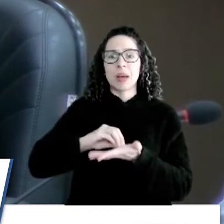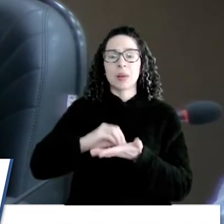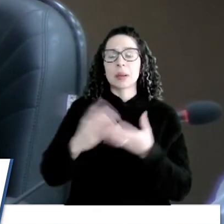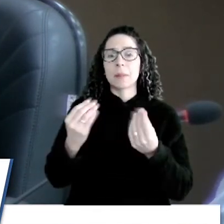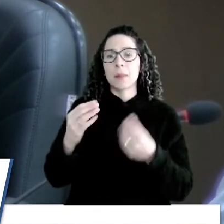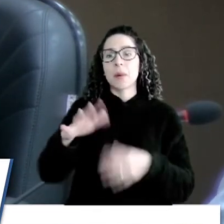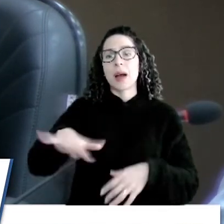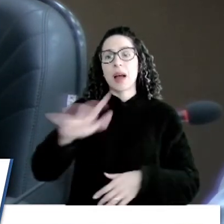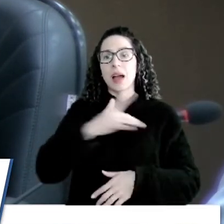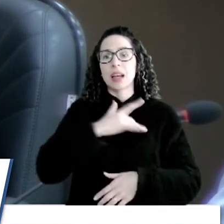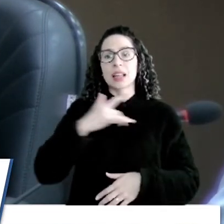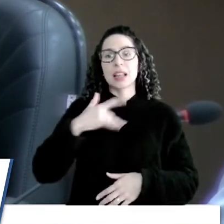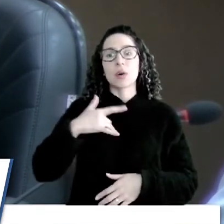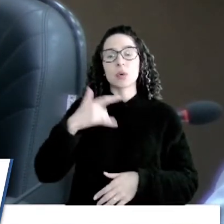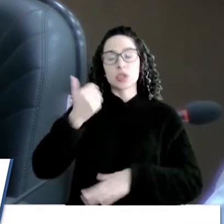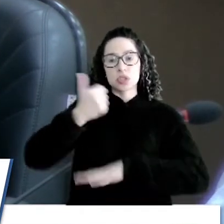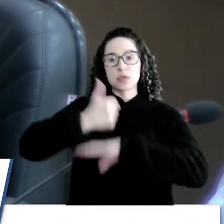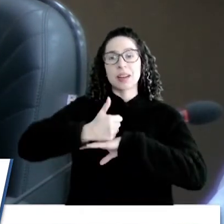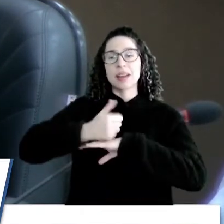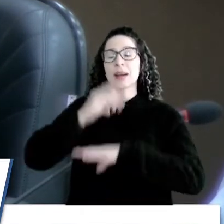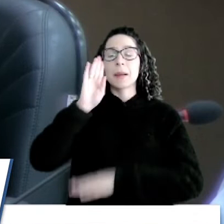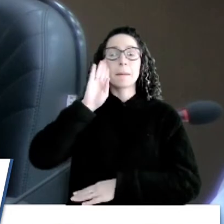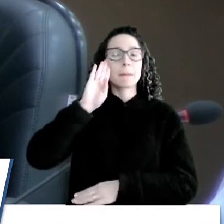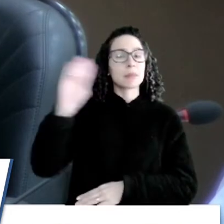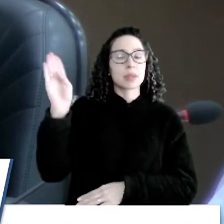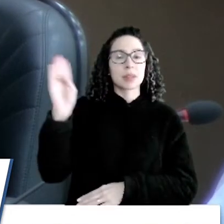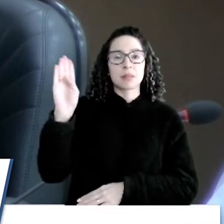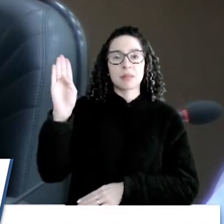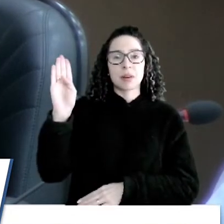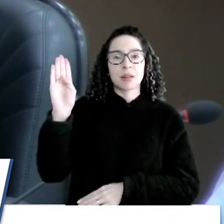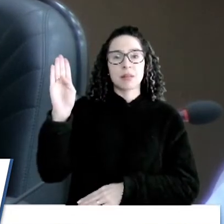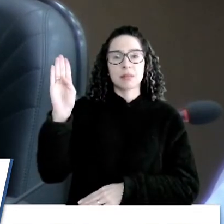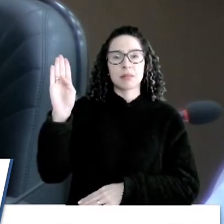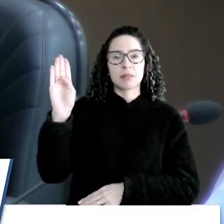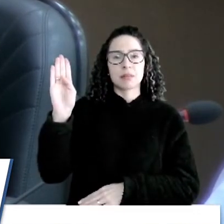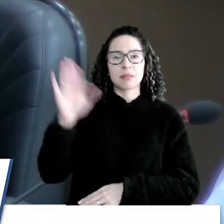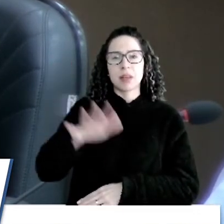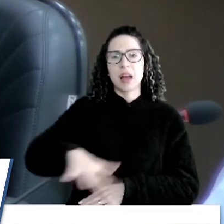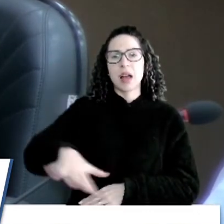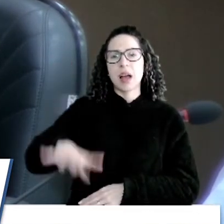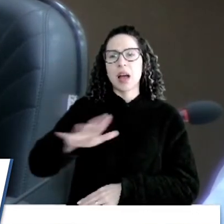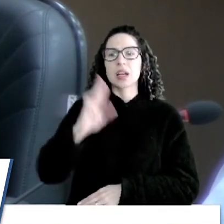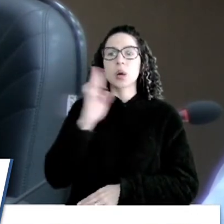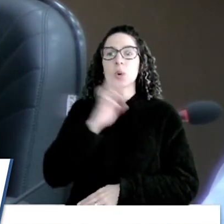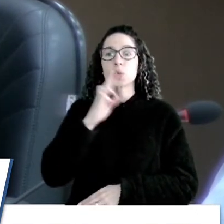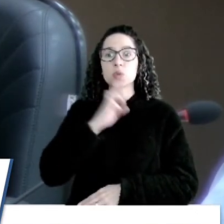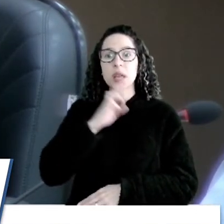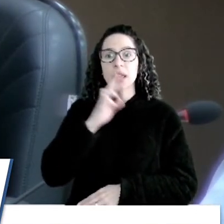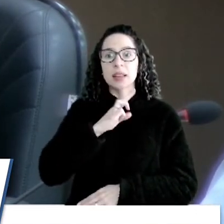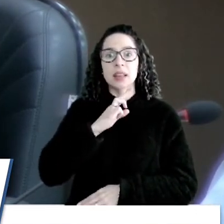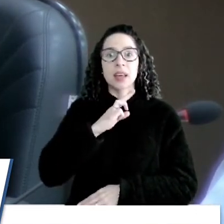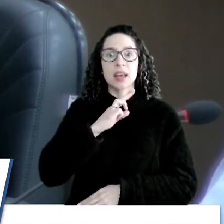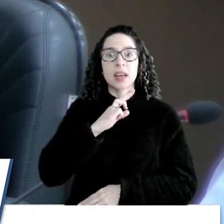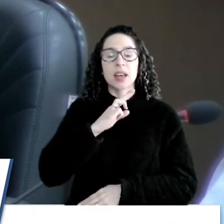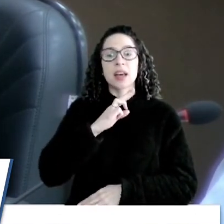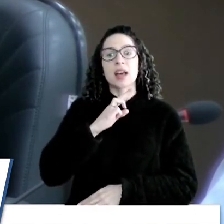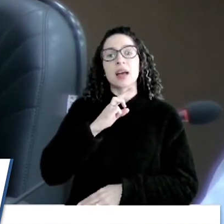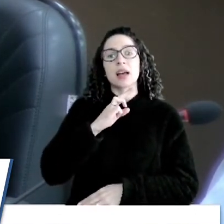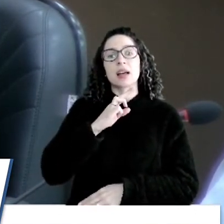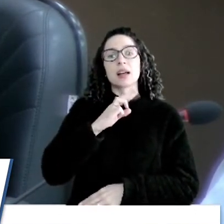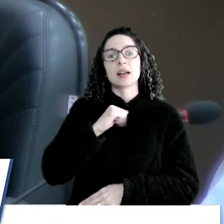pública em Franca, principalmente na questão do serviço de urgência e emergência, em termos